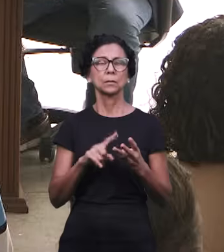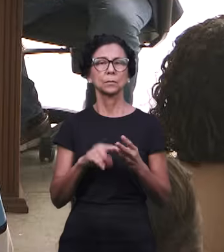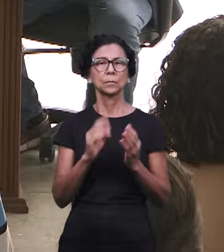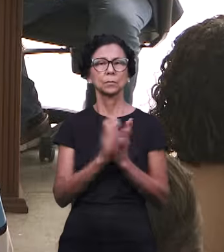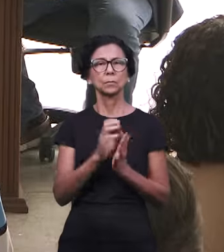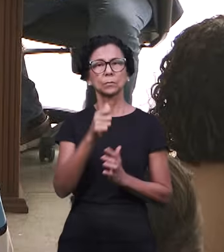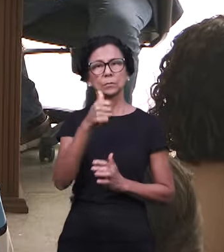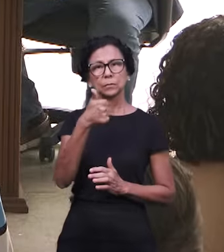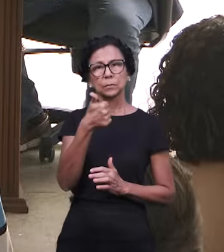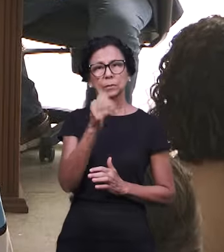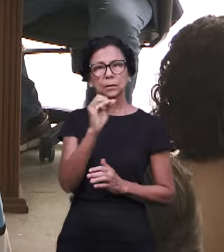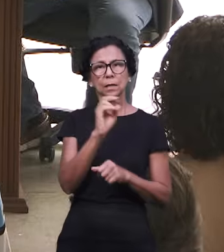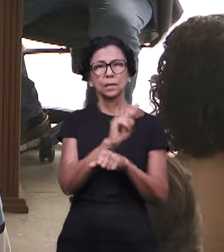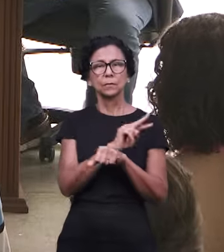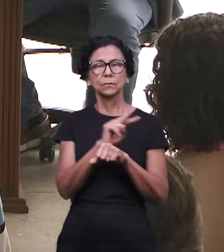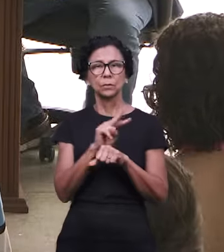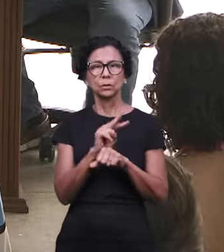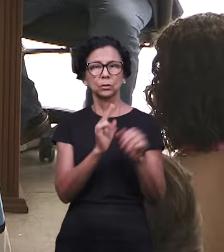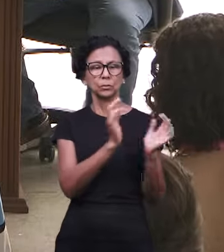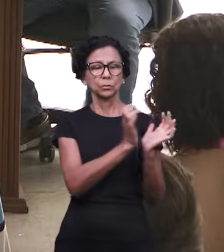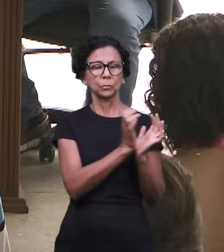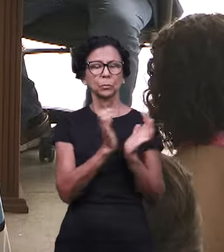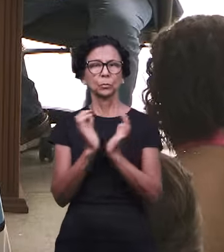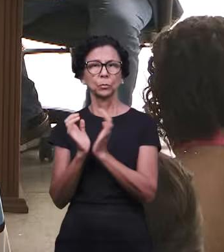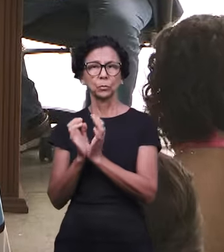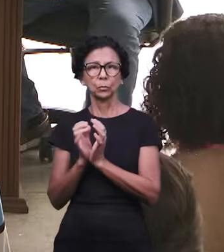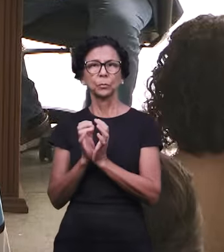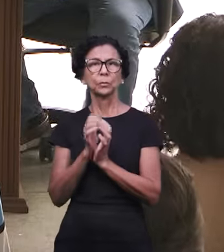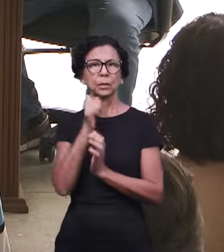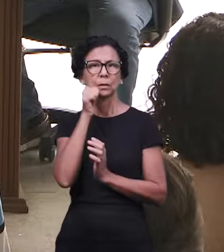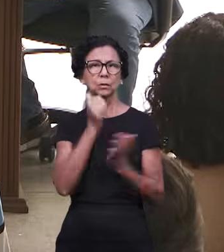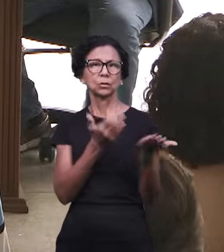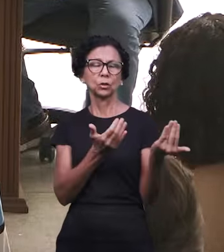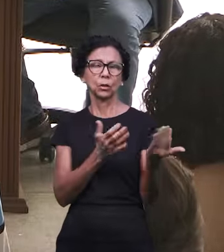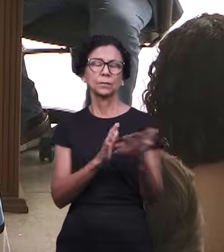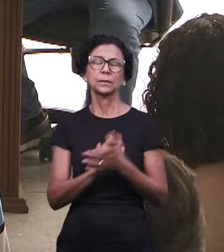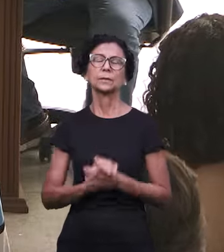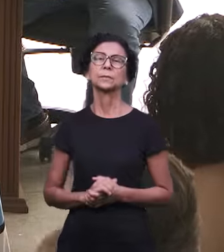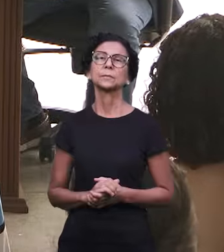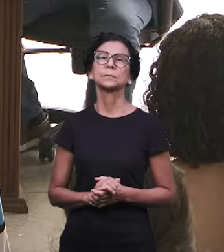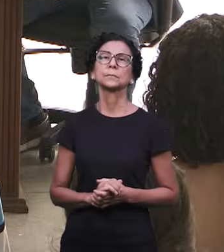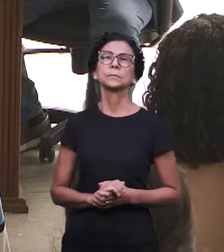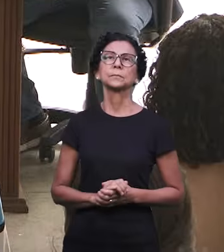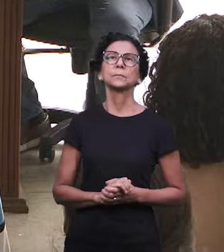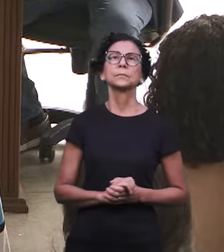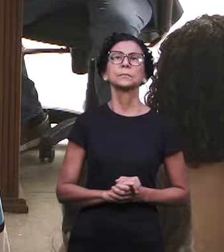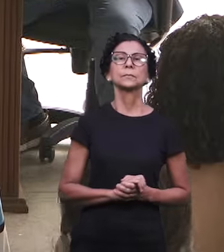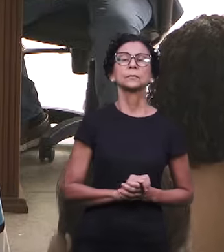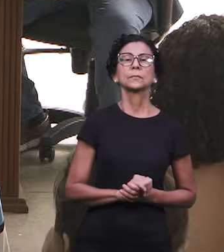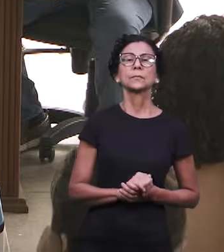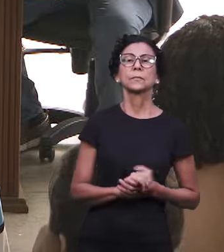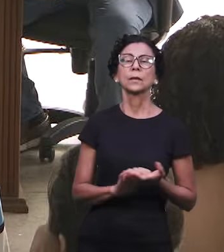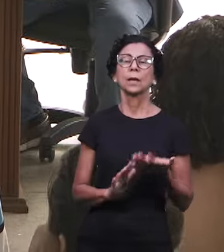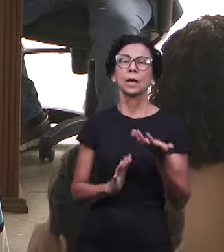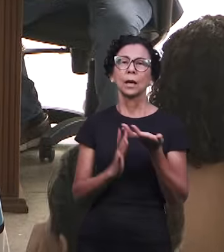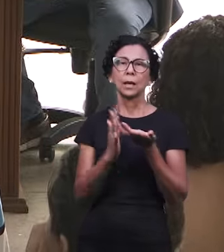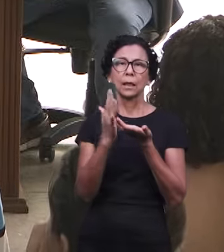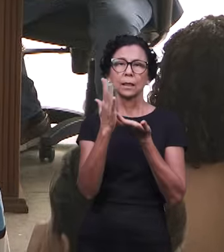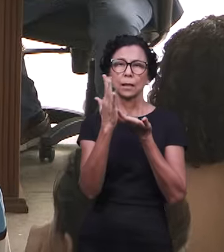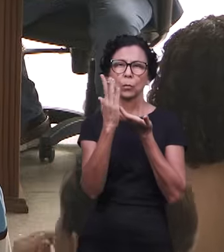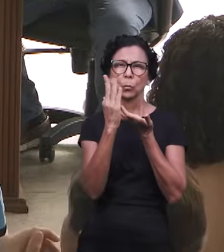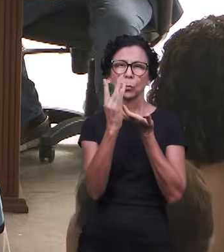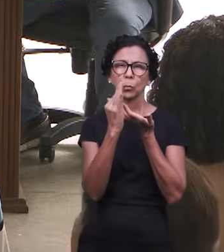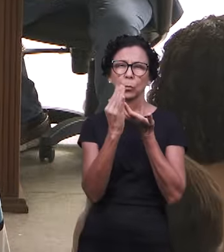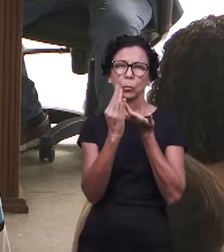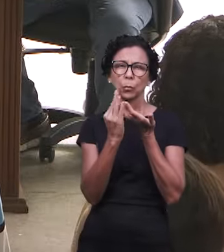10 virgens, né? O que aconteceu aqui quando foram encontrar com o Senhor? Estavam com as candeias apagadas, sem